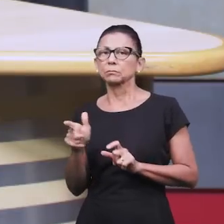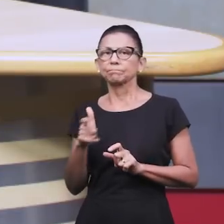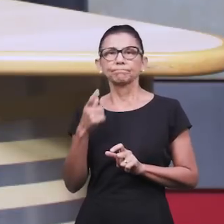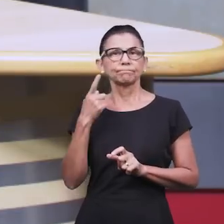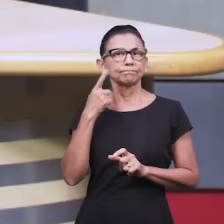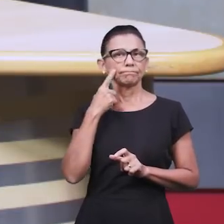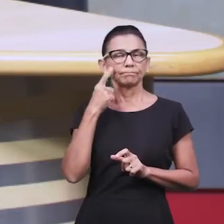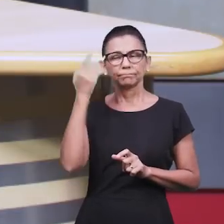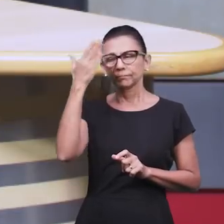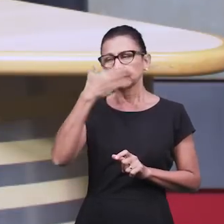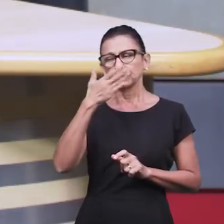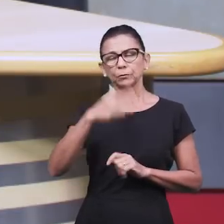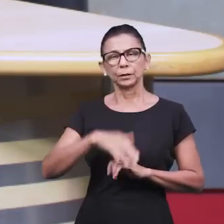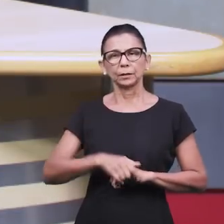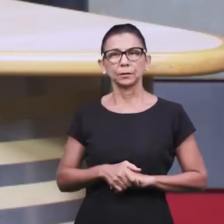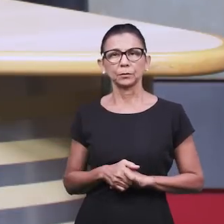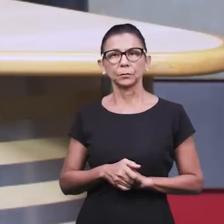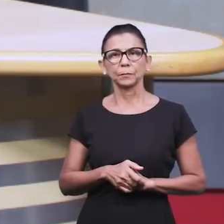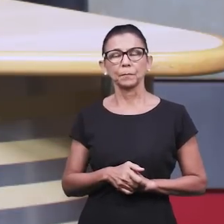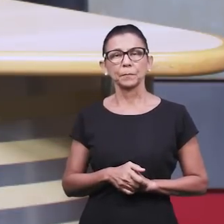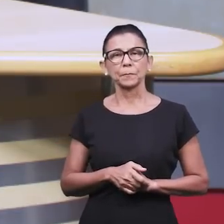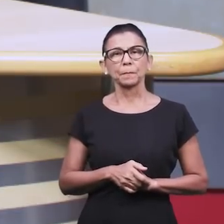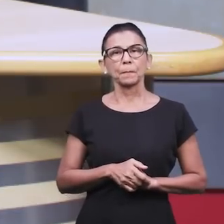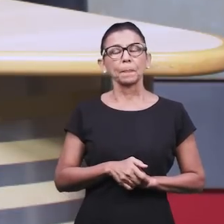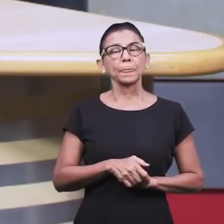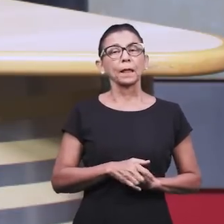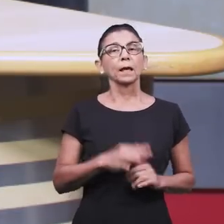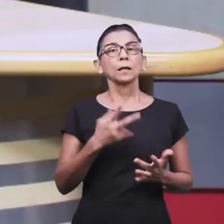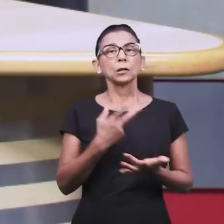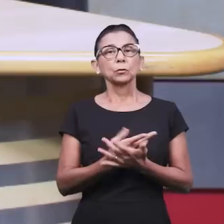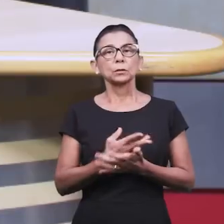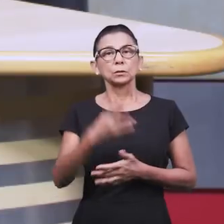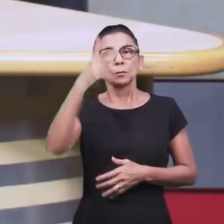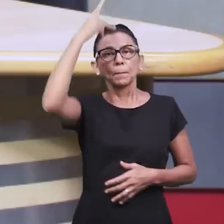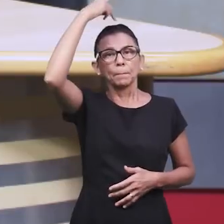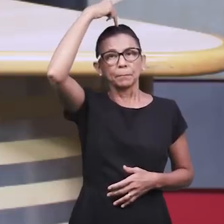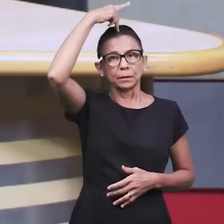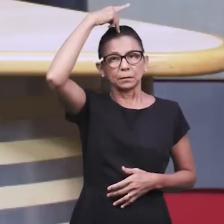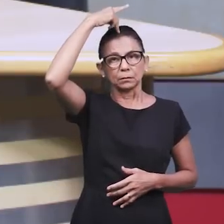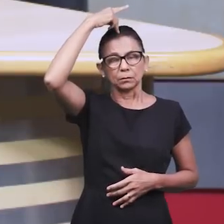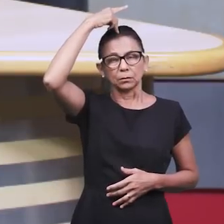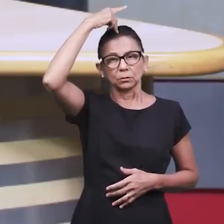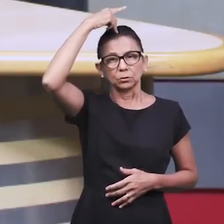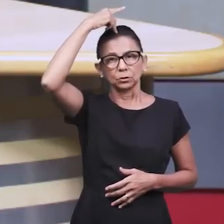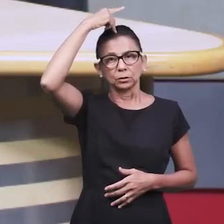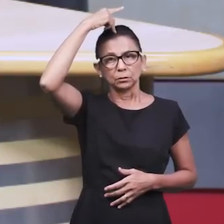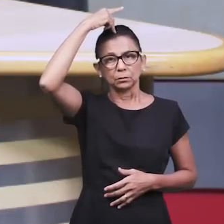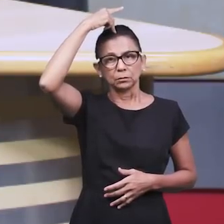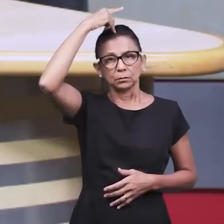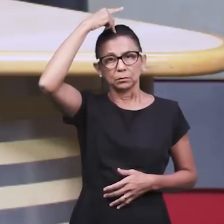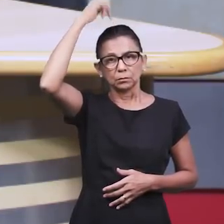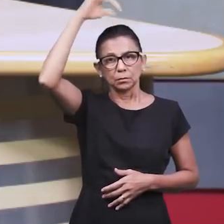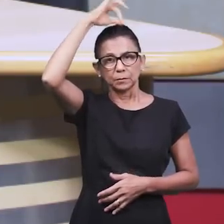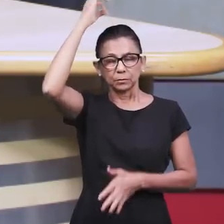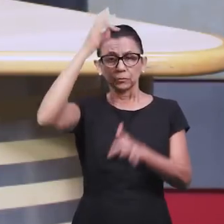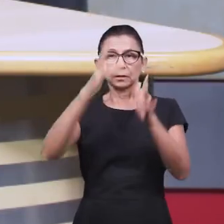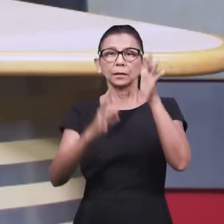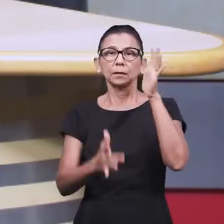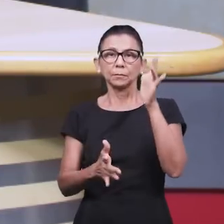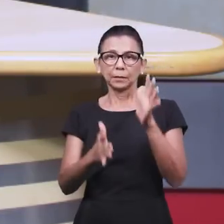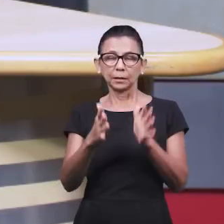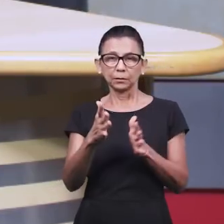Jesus se revela fora dos 120, depois do Pentecoste, pela operação do Espírito Santo.